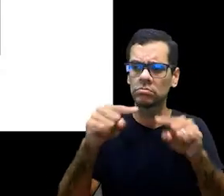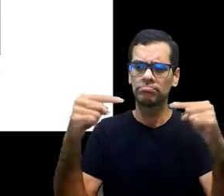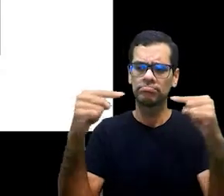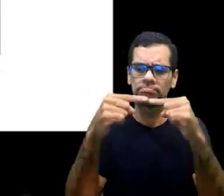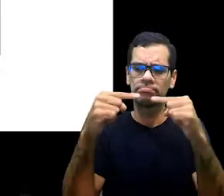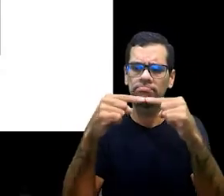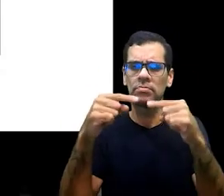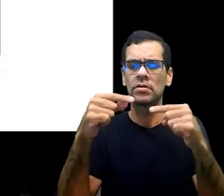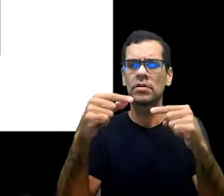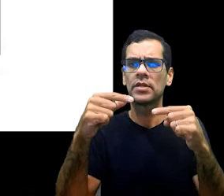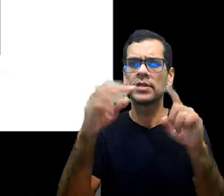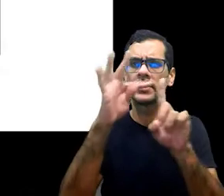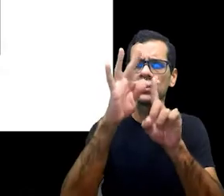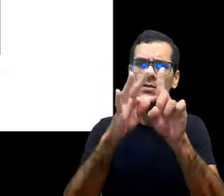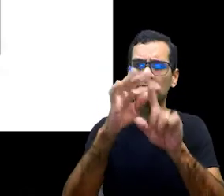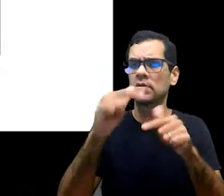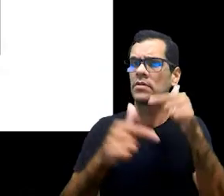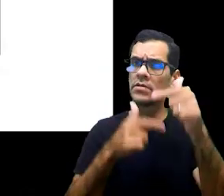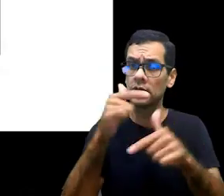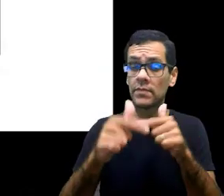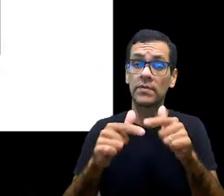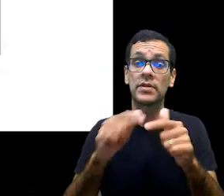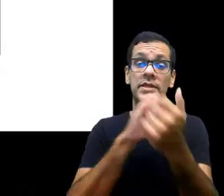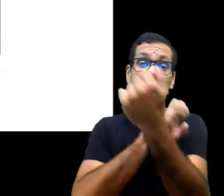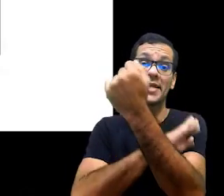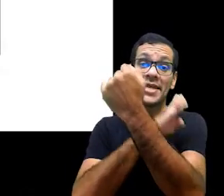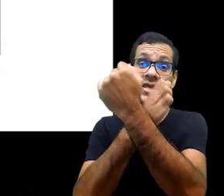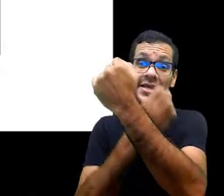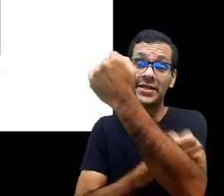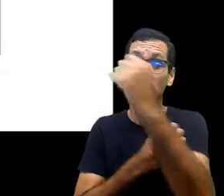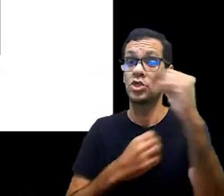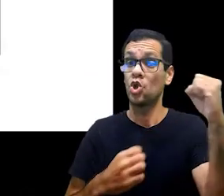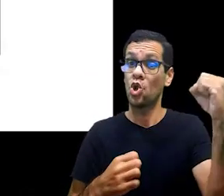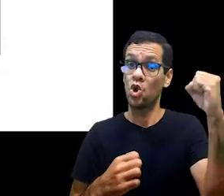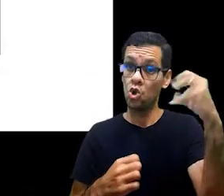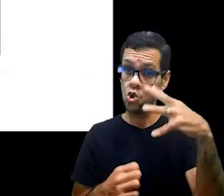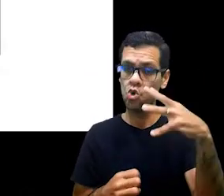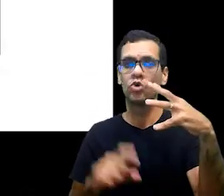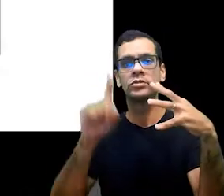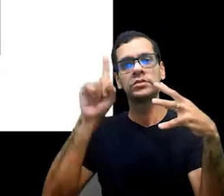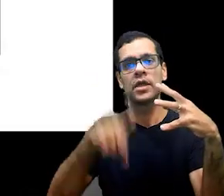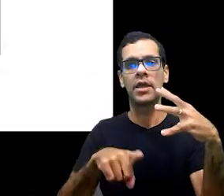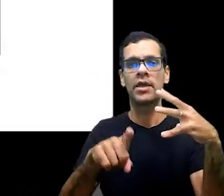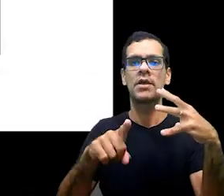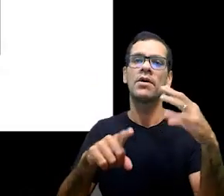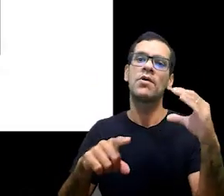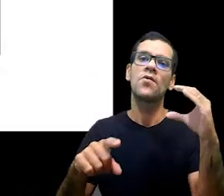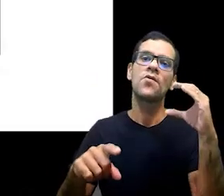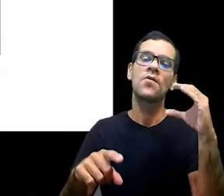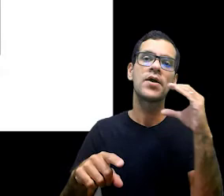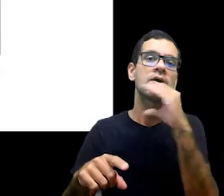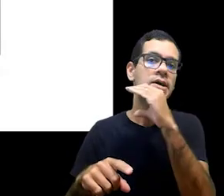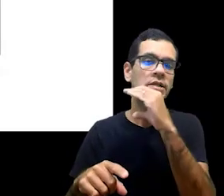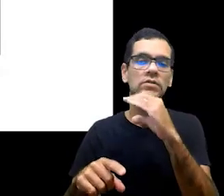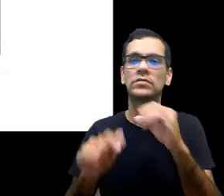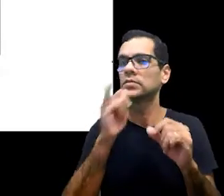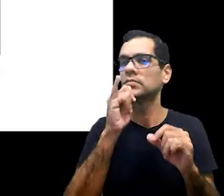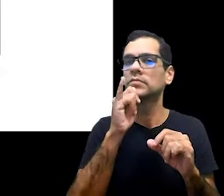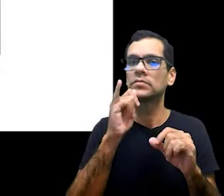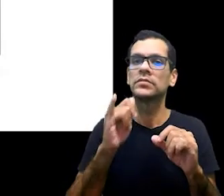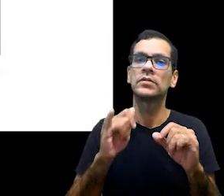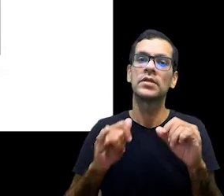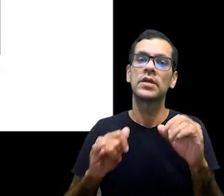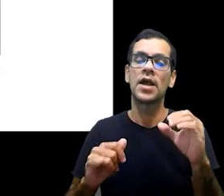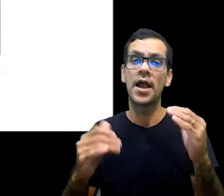faixa de temperaturas que vamos trabalhar, a energia luminosa envolvida é o calor. Essa ideia de que o